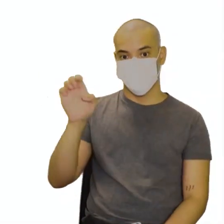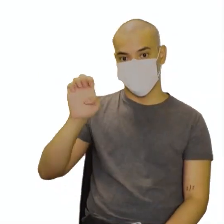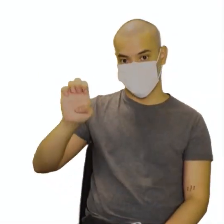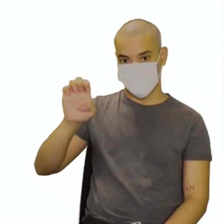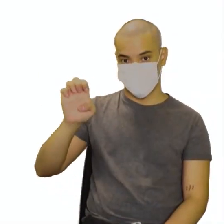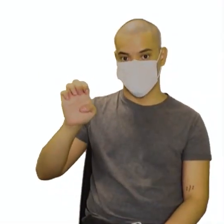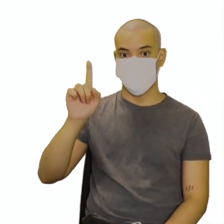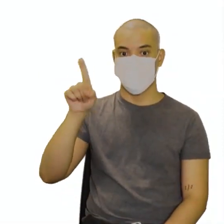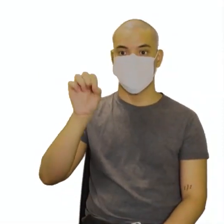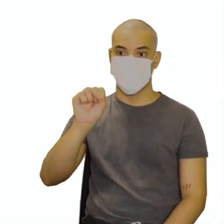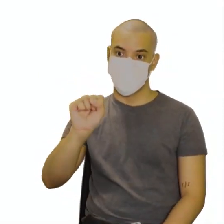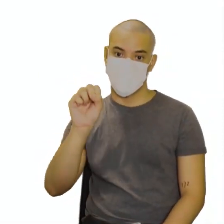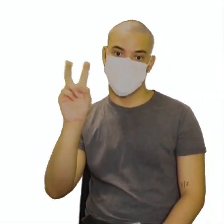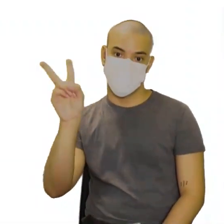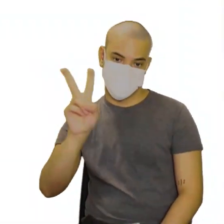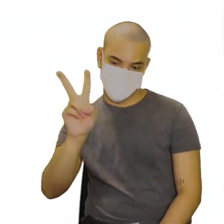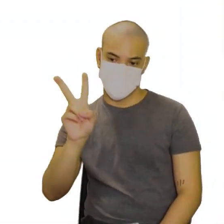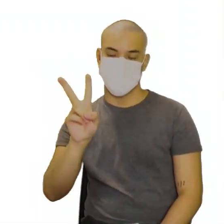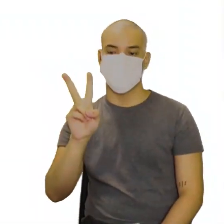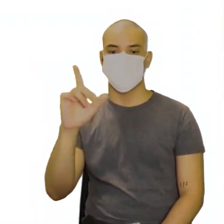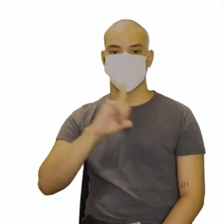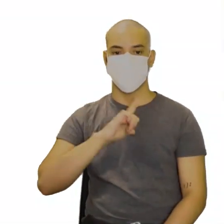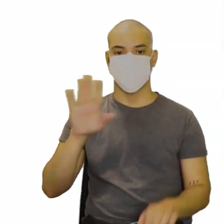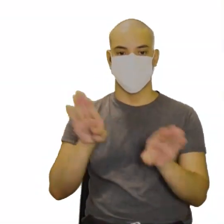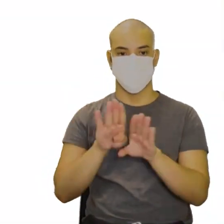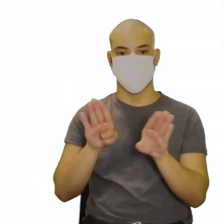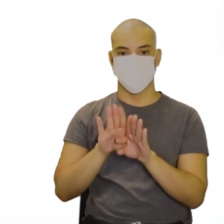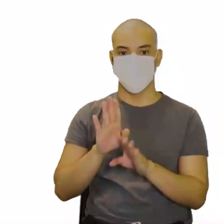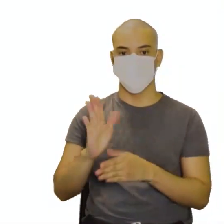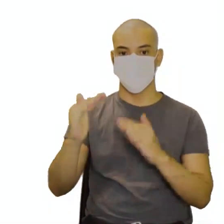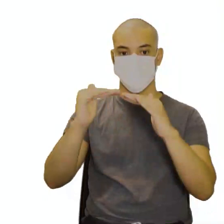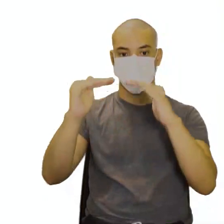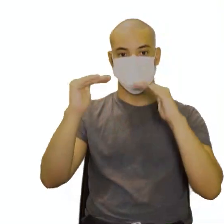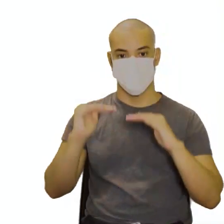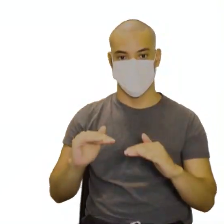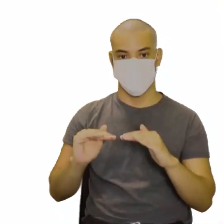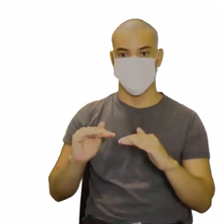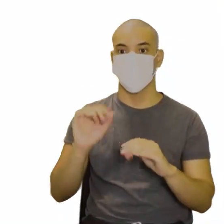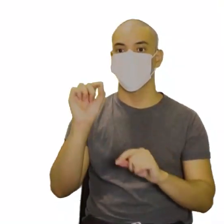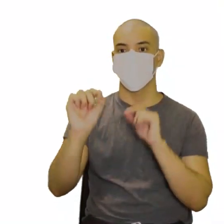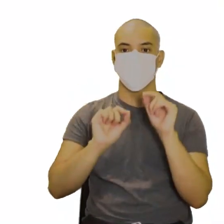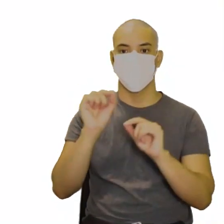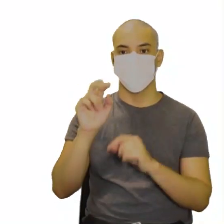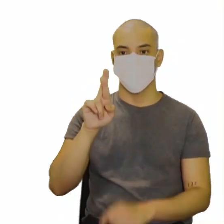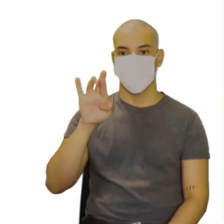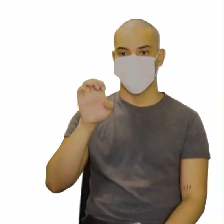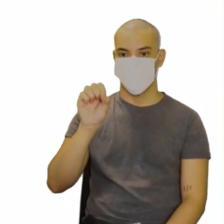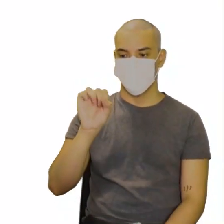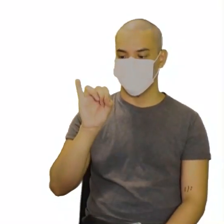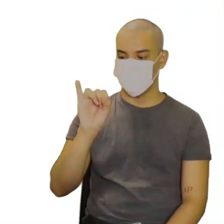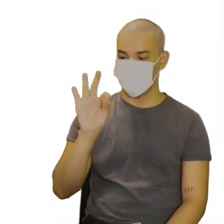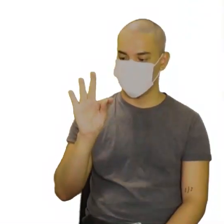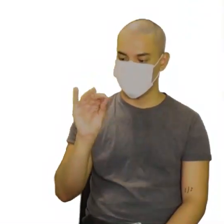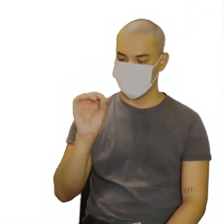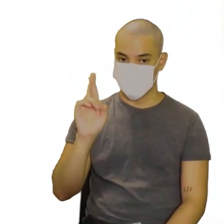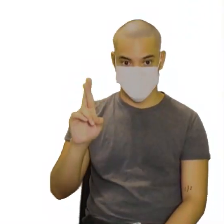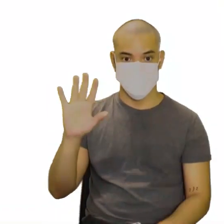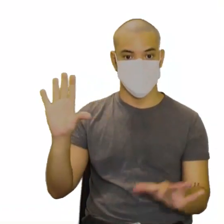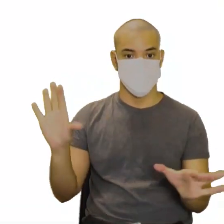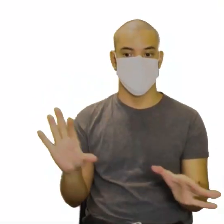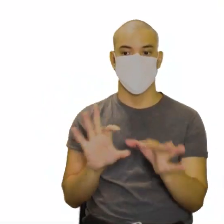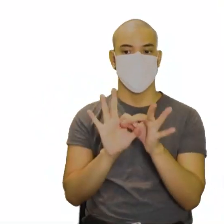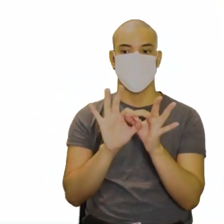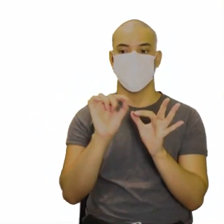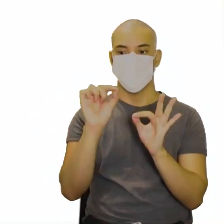eletromotriz, ok? E aqui tá o nosso resistor, que ele não falou qual resistor é, mas é um resistor que está